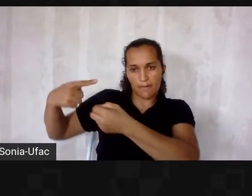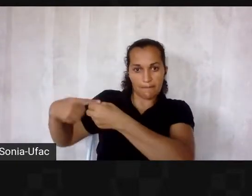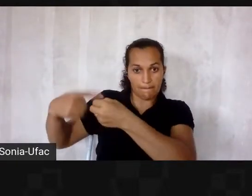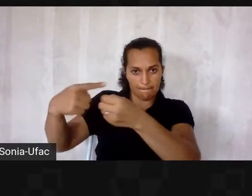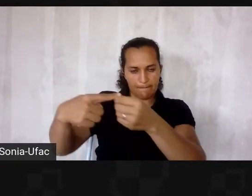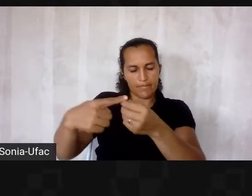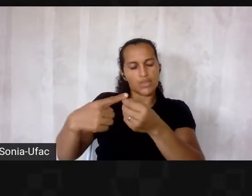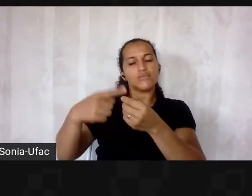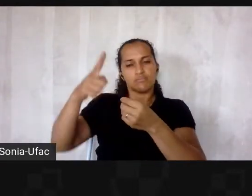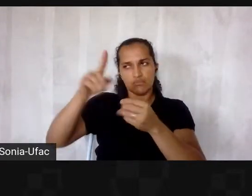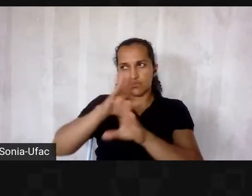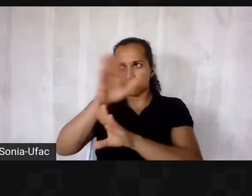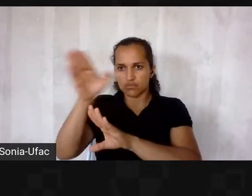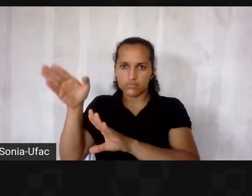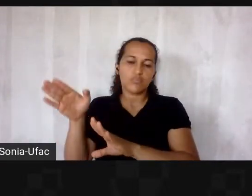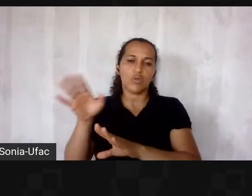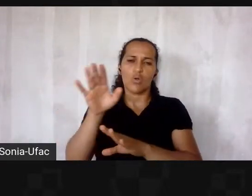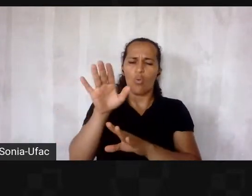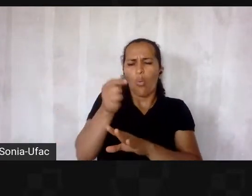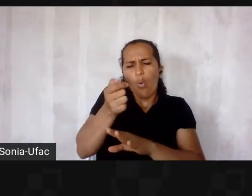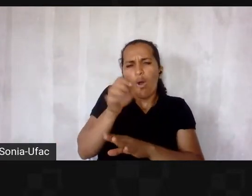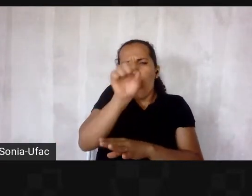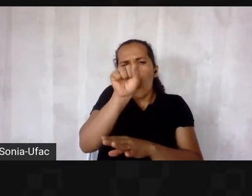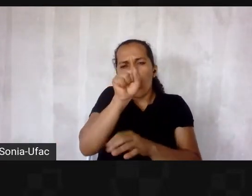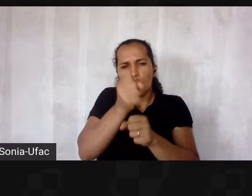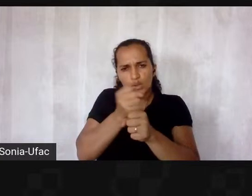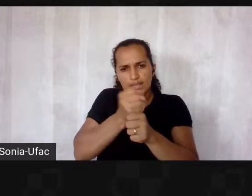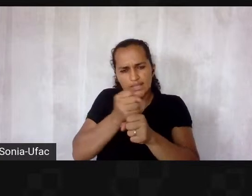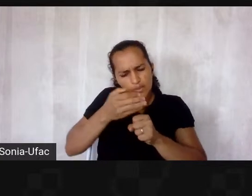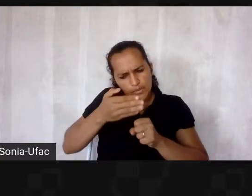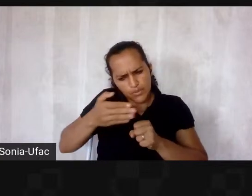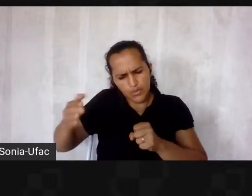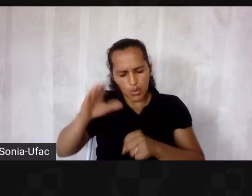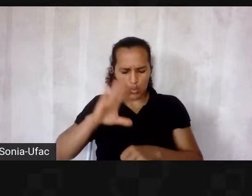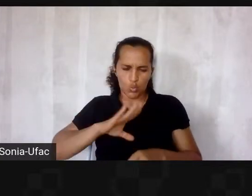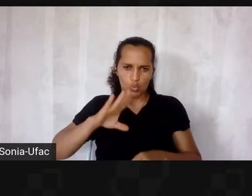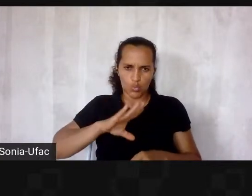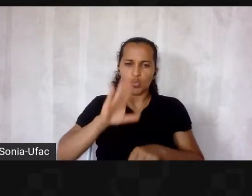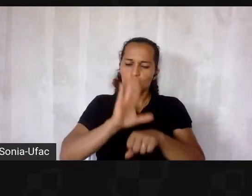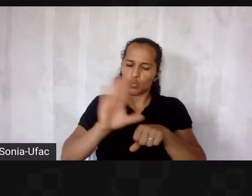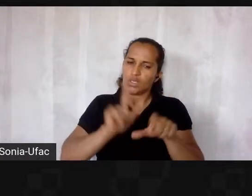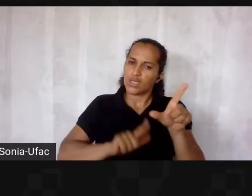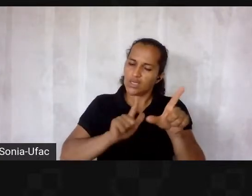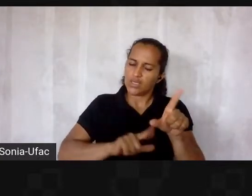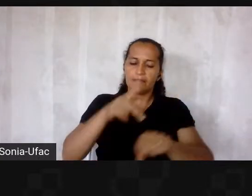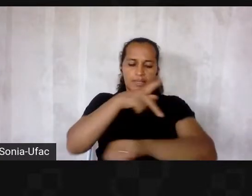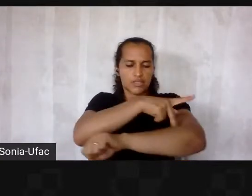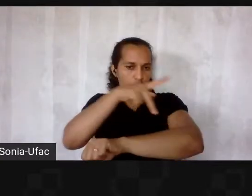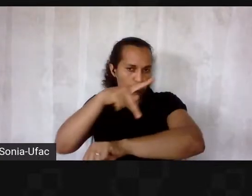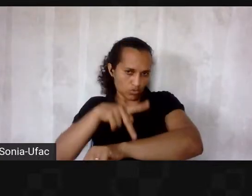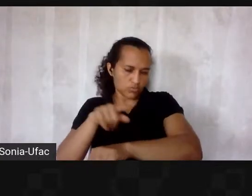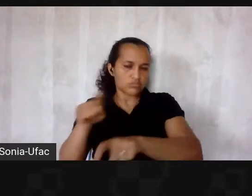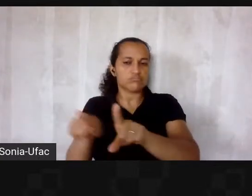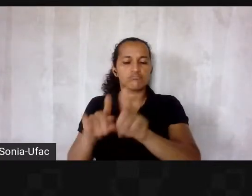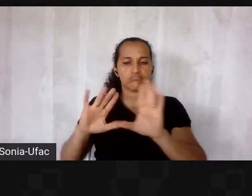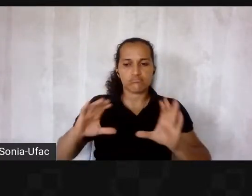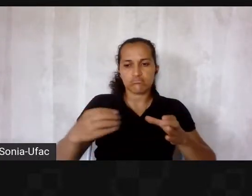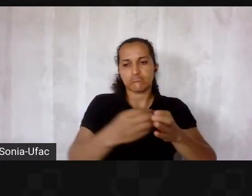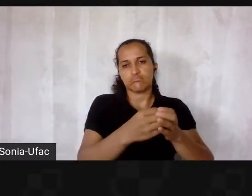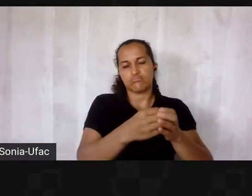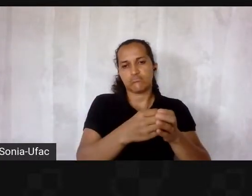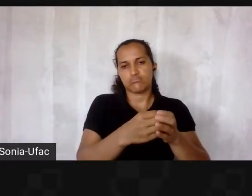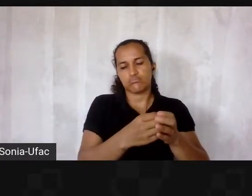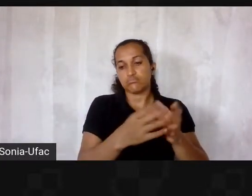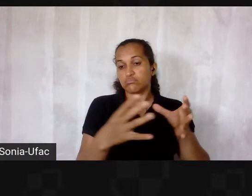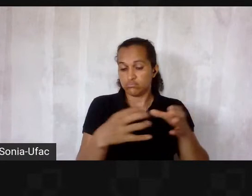oito anos, atuando no curso de letras, de pedagogia, e também fez parte daquela antiga